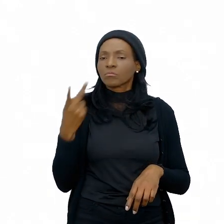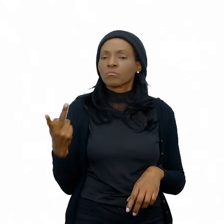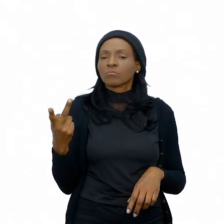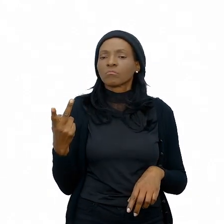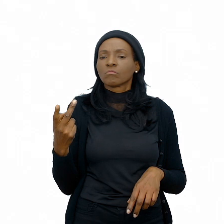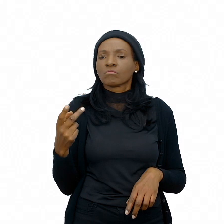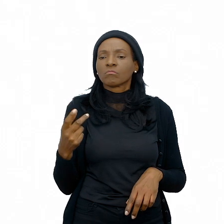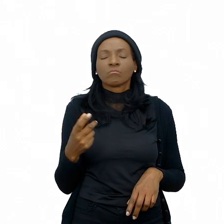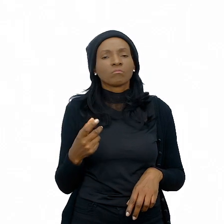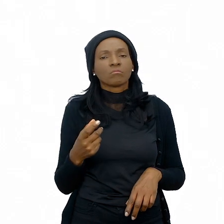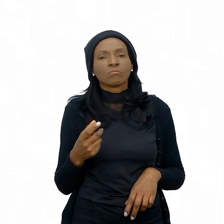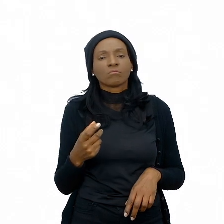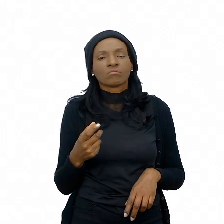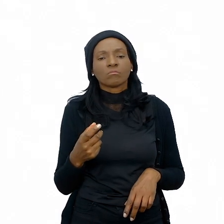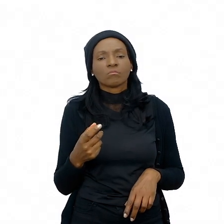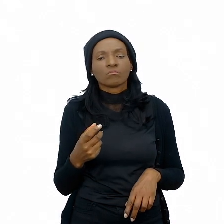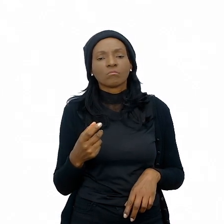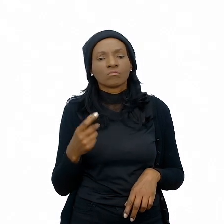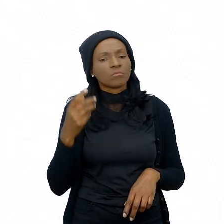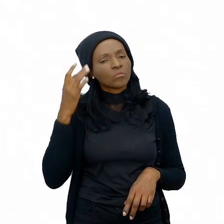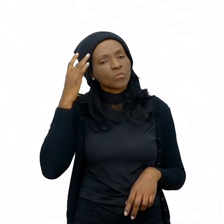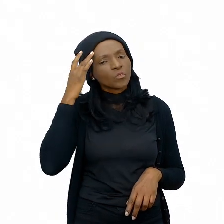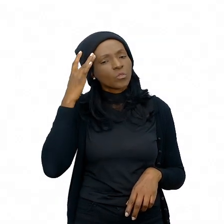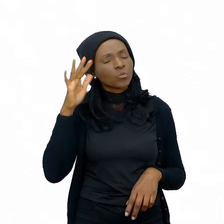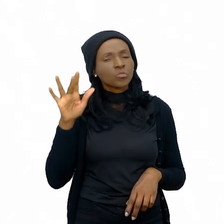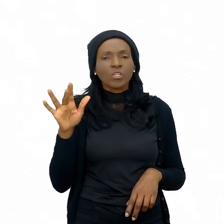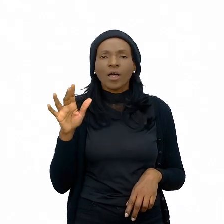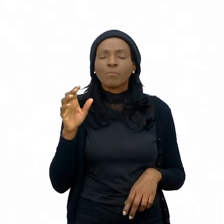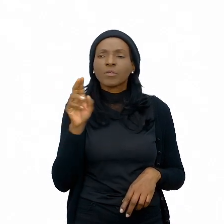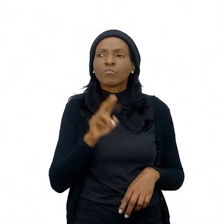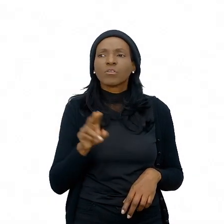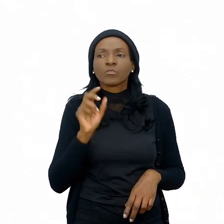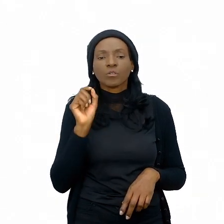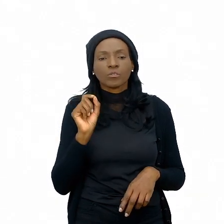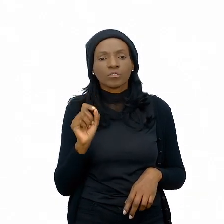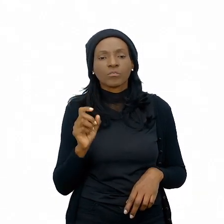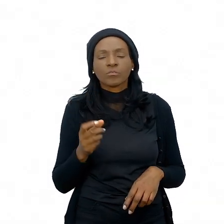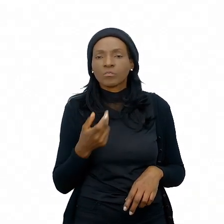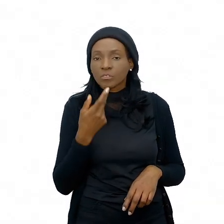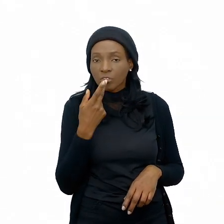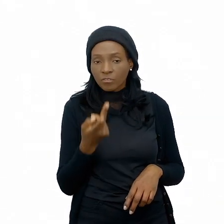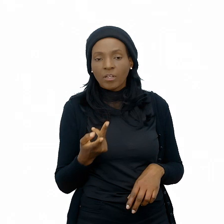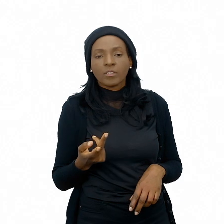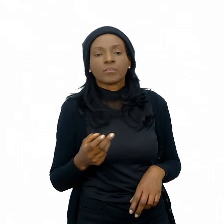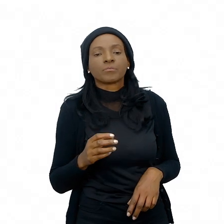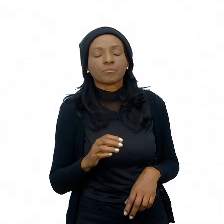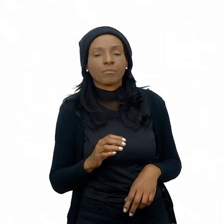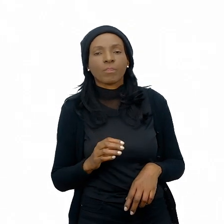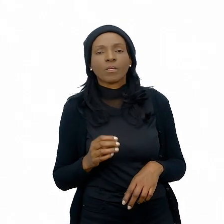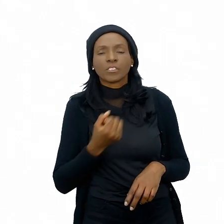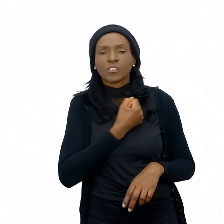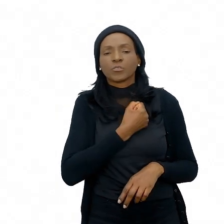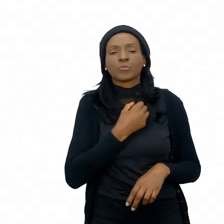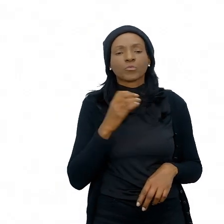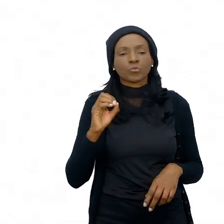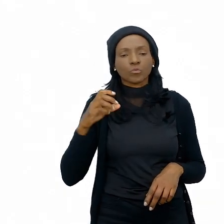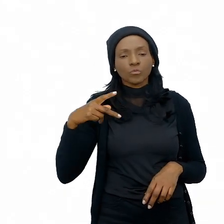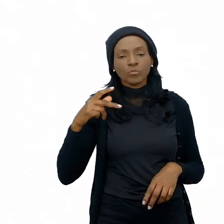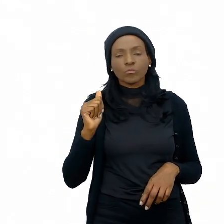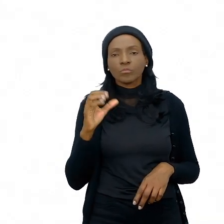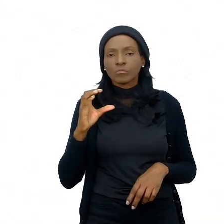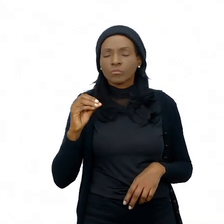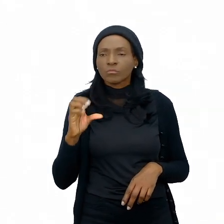nenhum indício de que número utilizar. Então, quando eu falo, né, eu não